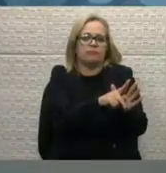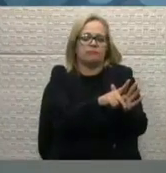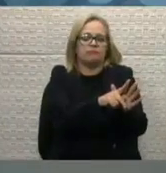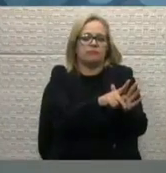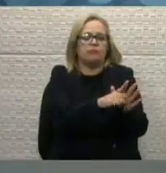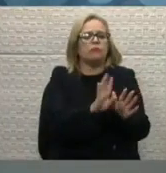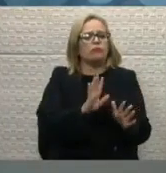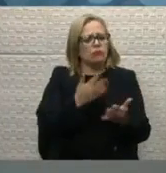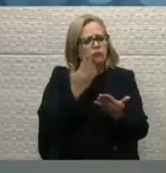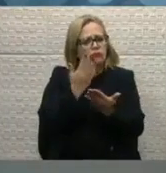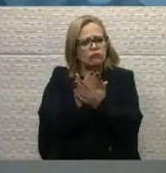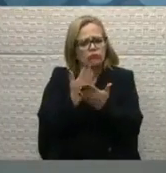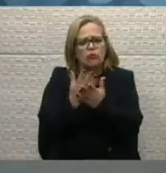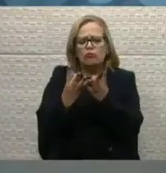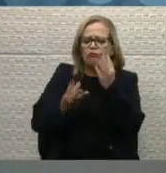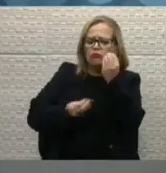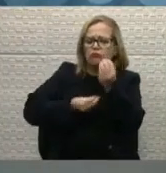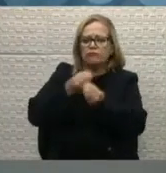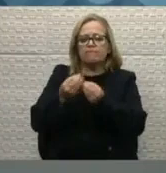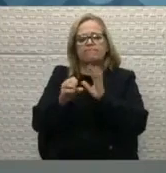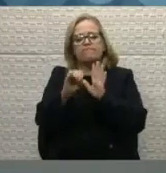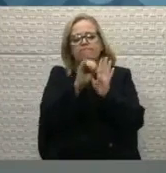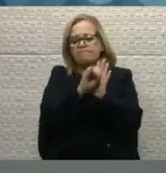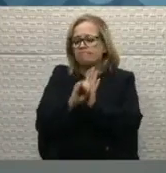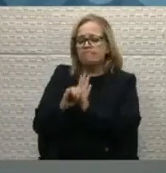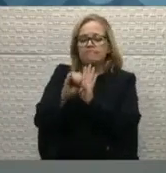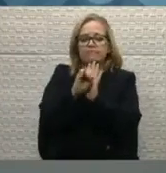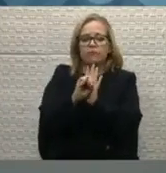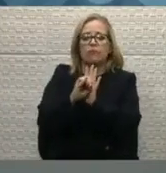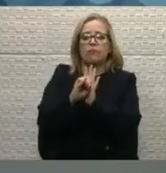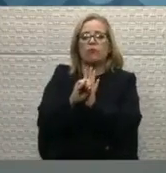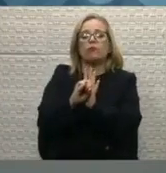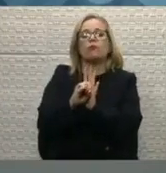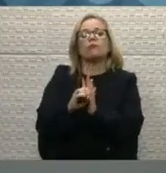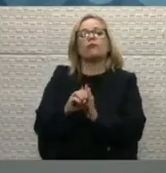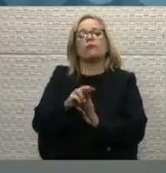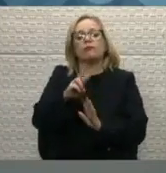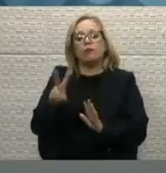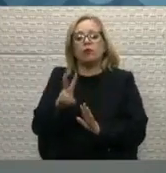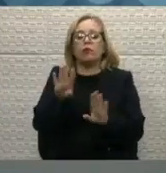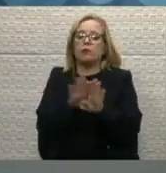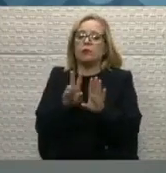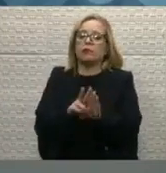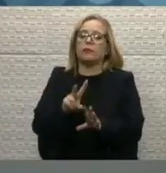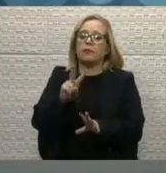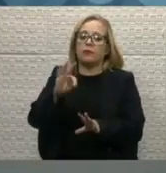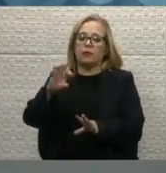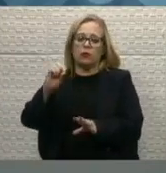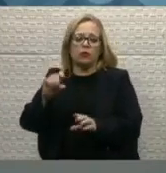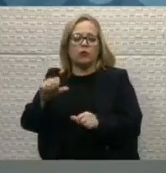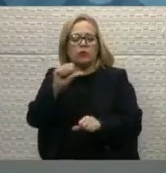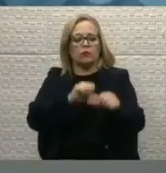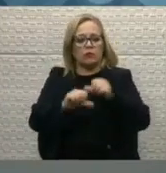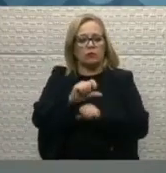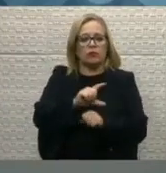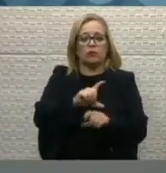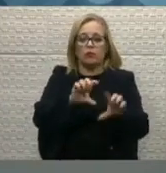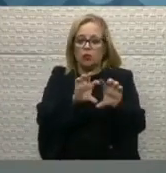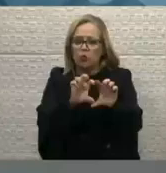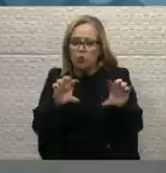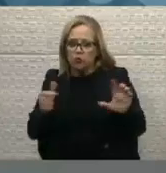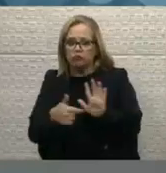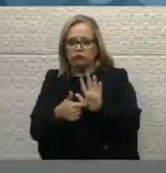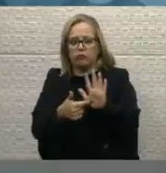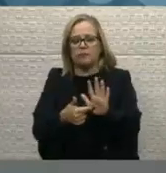nós estudamos um procedimento de identificar autovalor e autovetor partindo da transformação linear, da sua